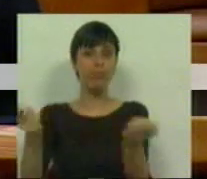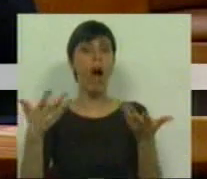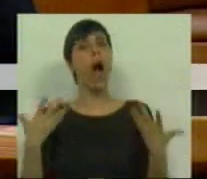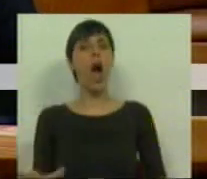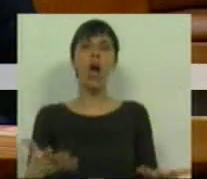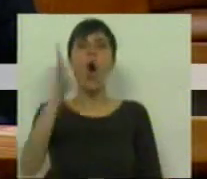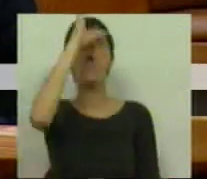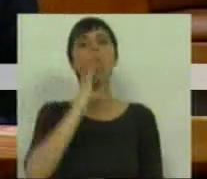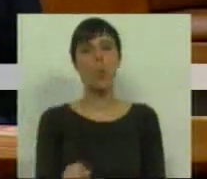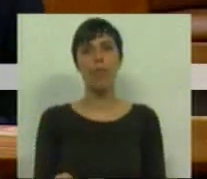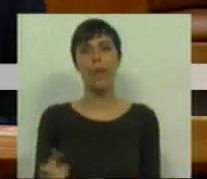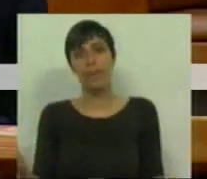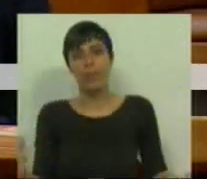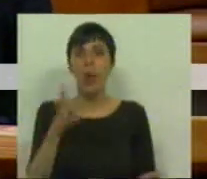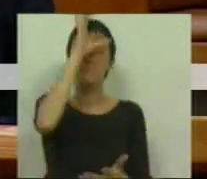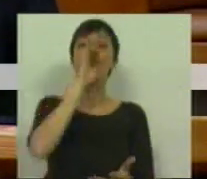Governo agora